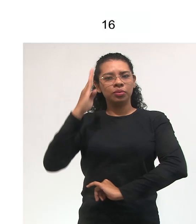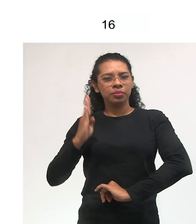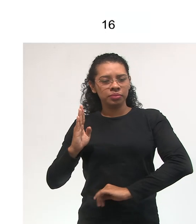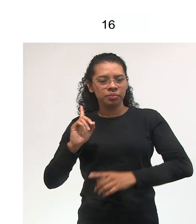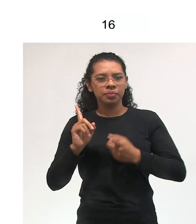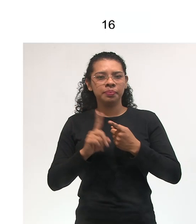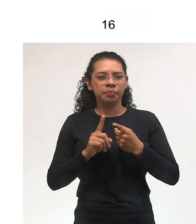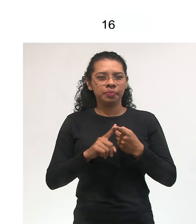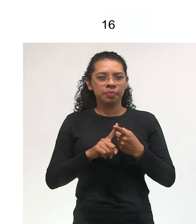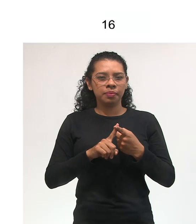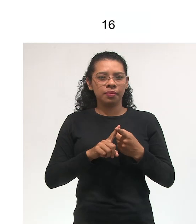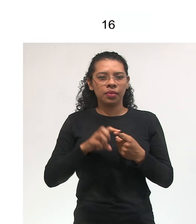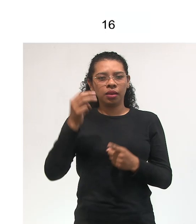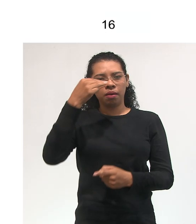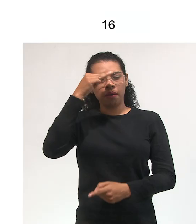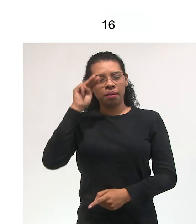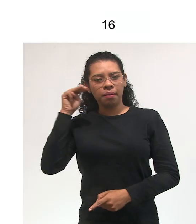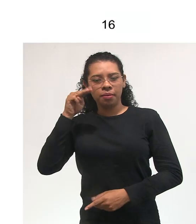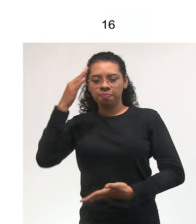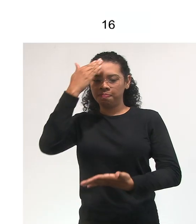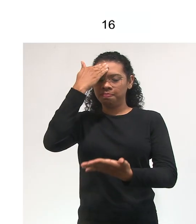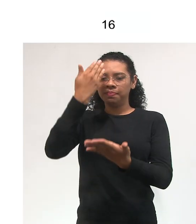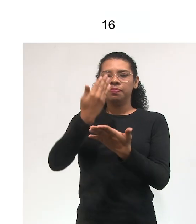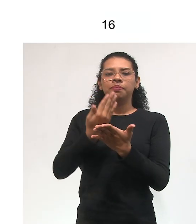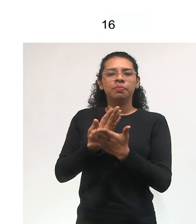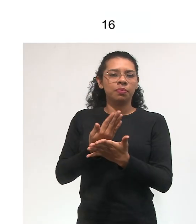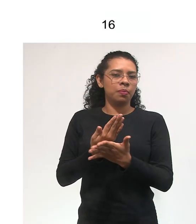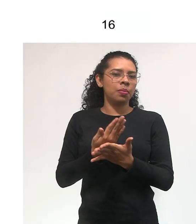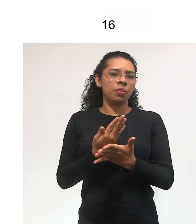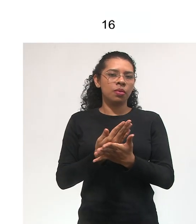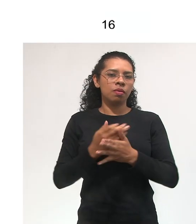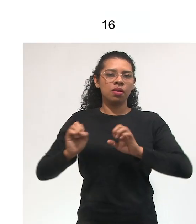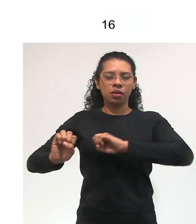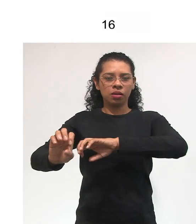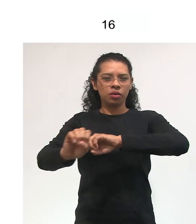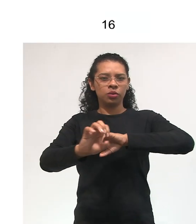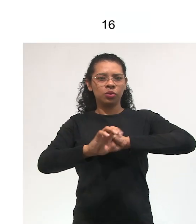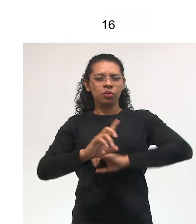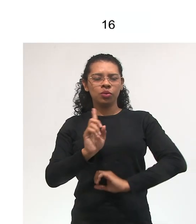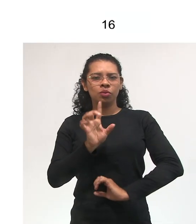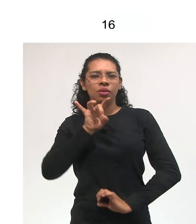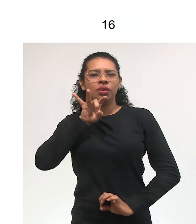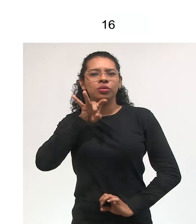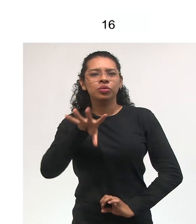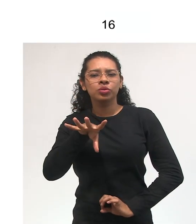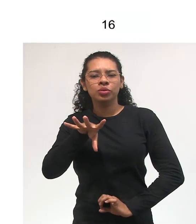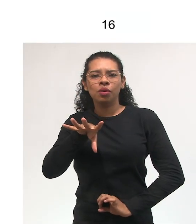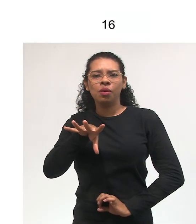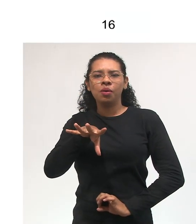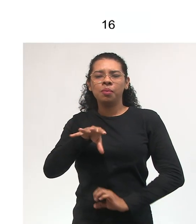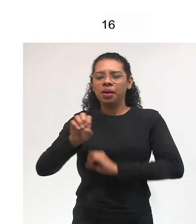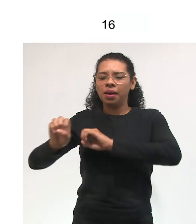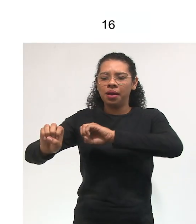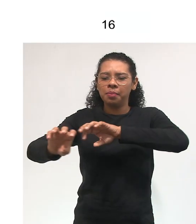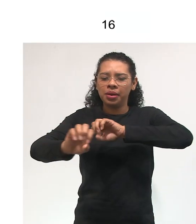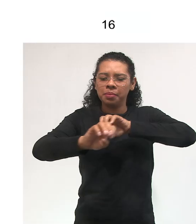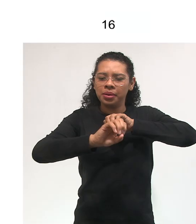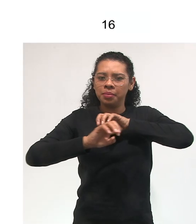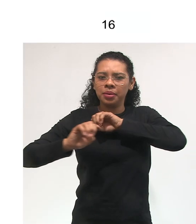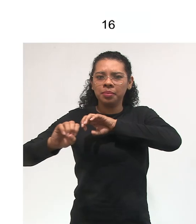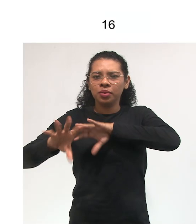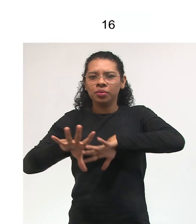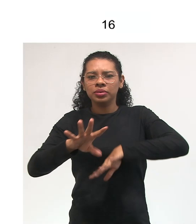Ele acreditava que a educação seria mais do que transmissão de conhecimentos técnicos, né?